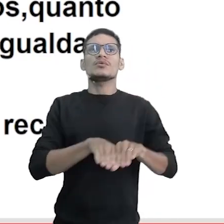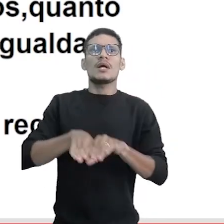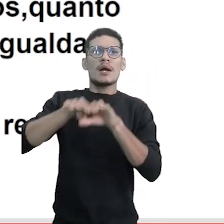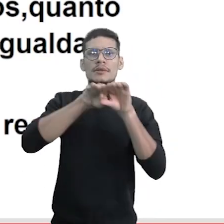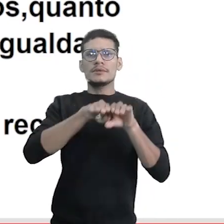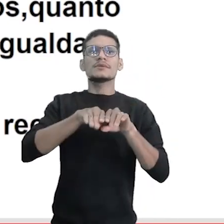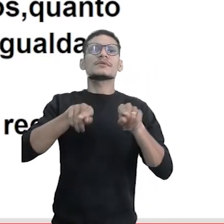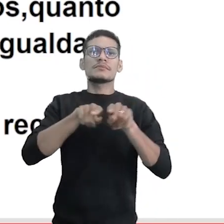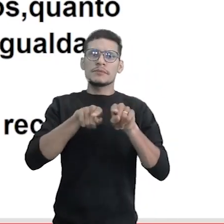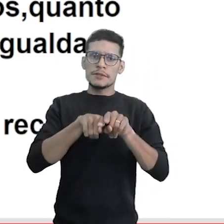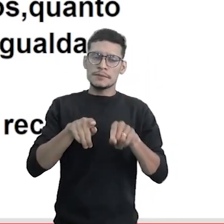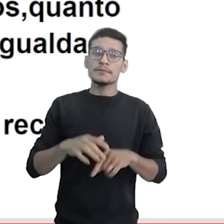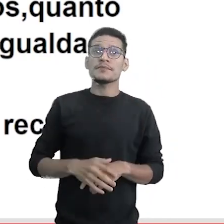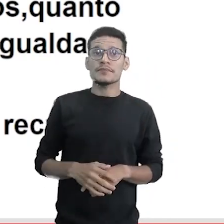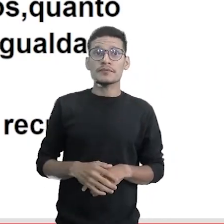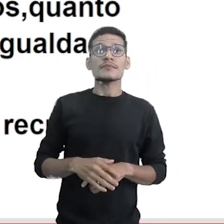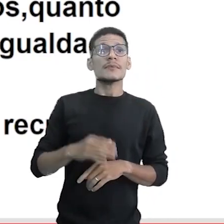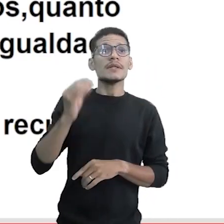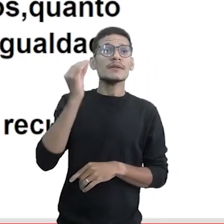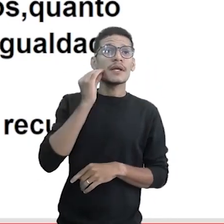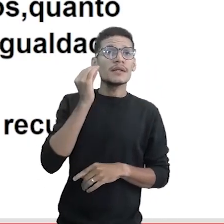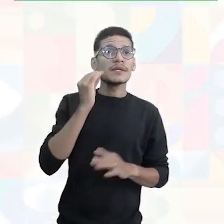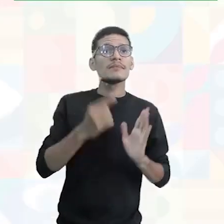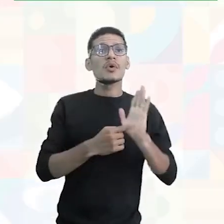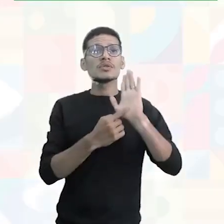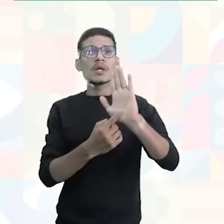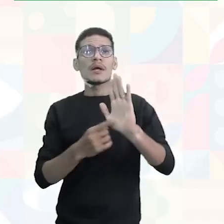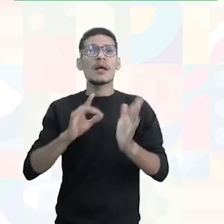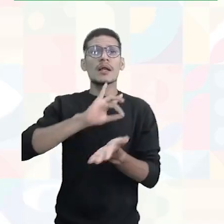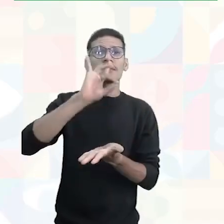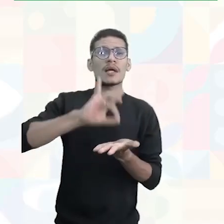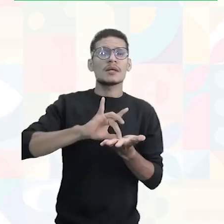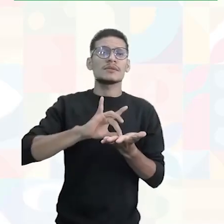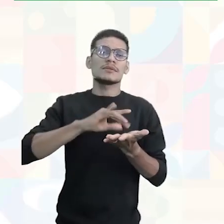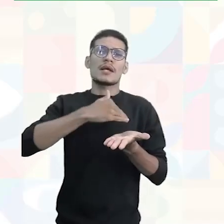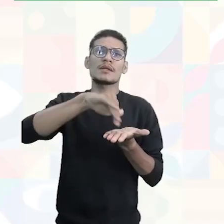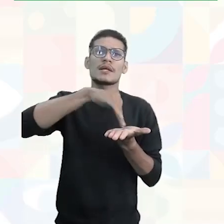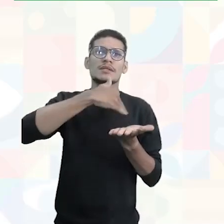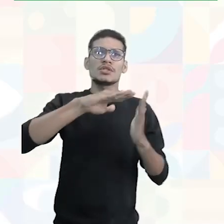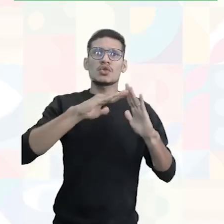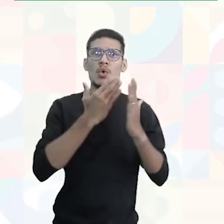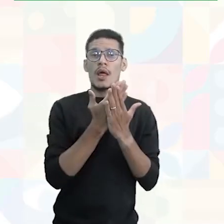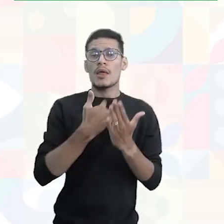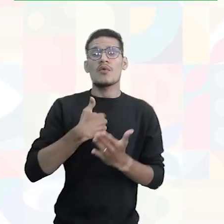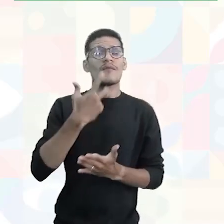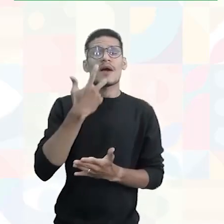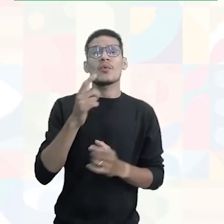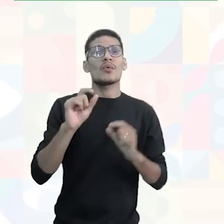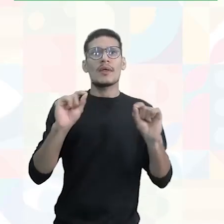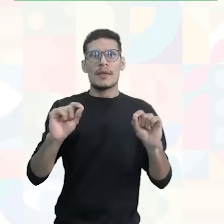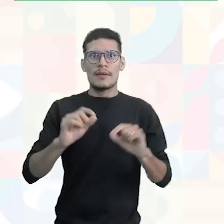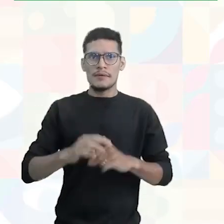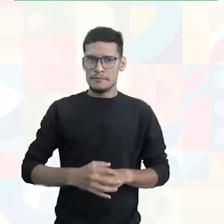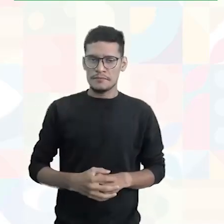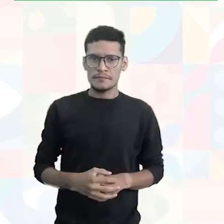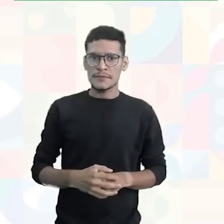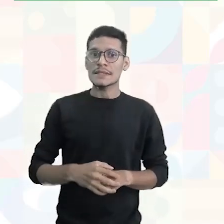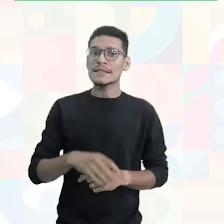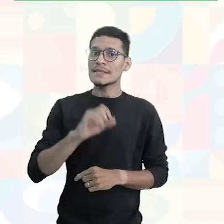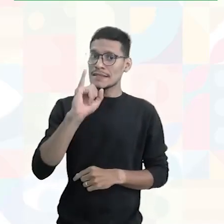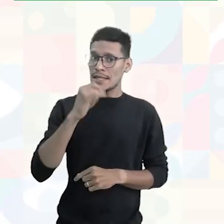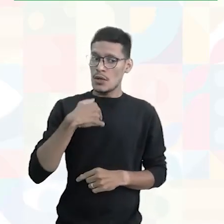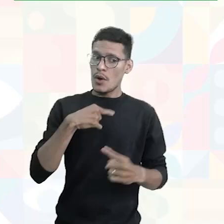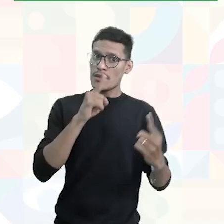demais pessoas. E se a gente tenta trazer isso para a realidade da Secretaria Escolar, eu estou dizendo que quando eu for